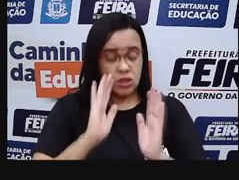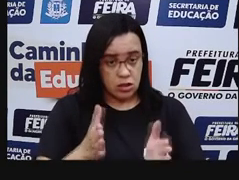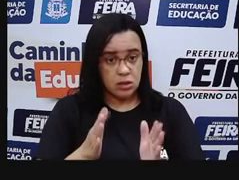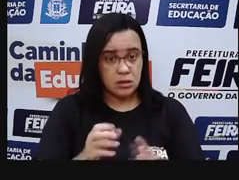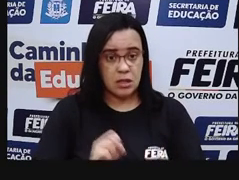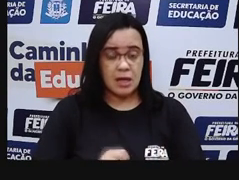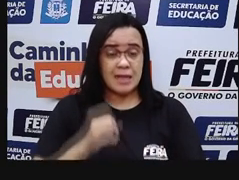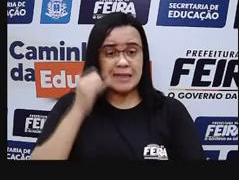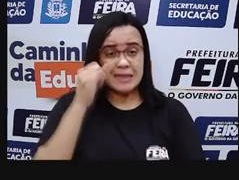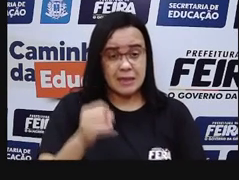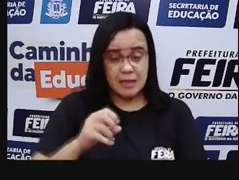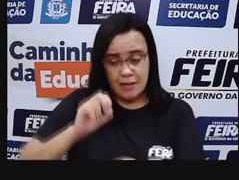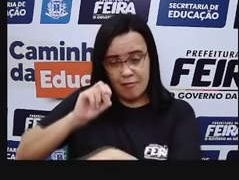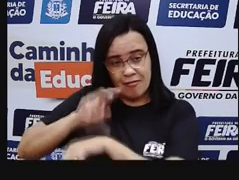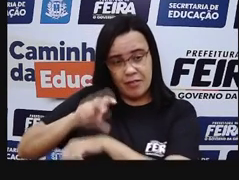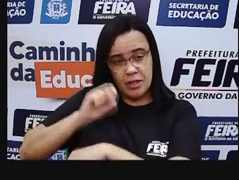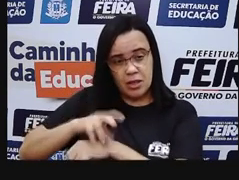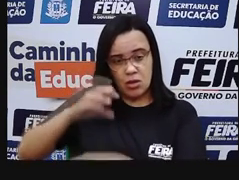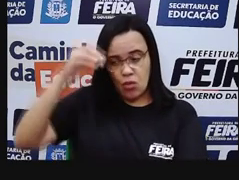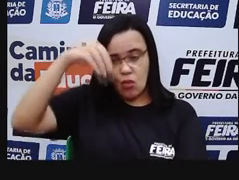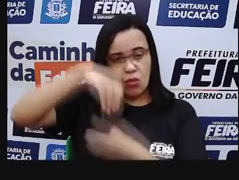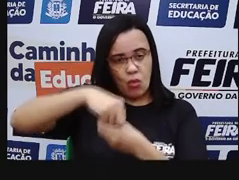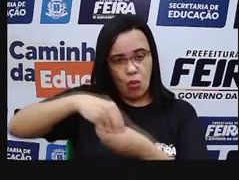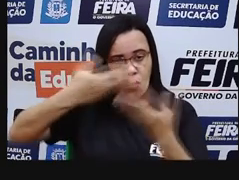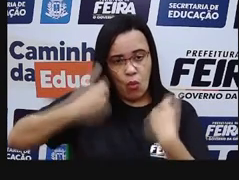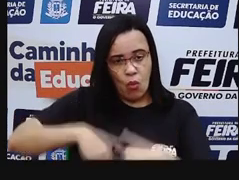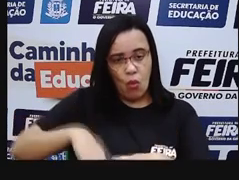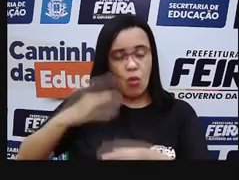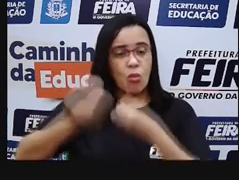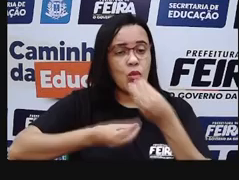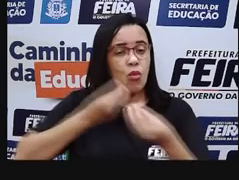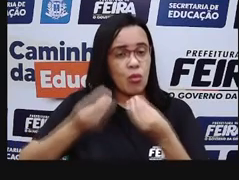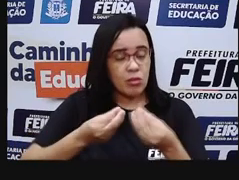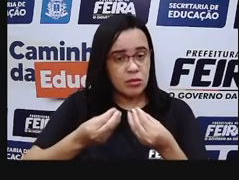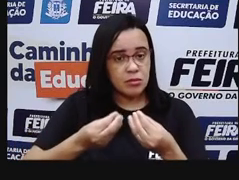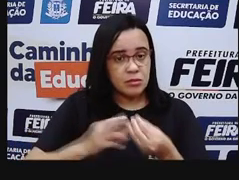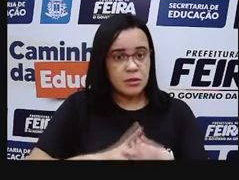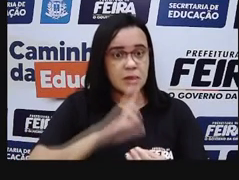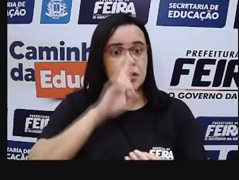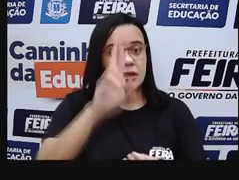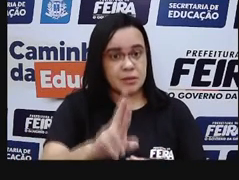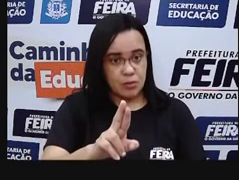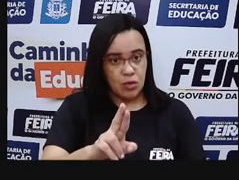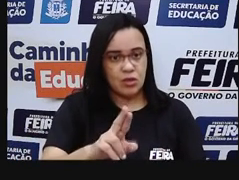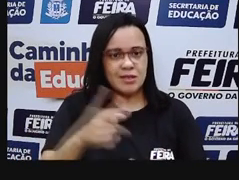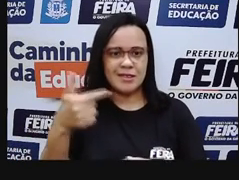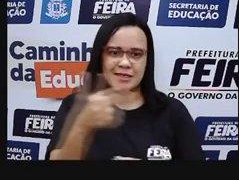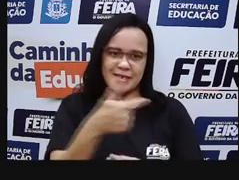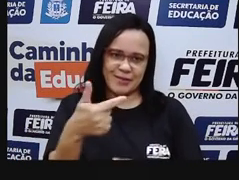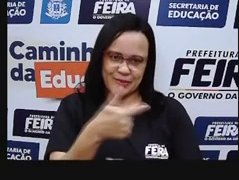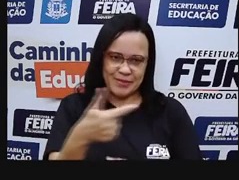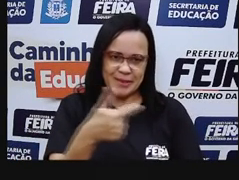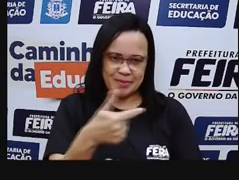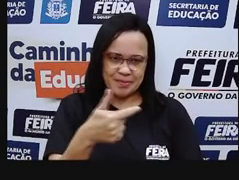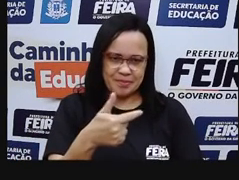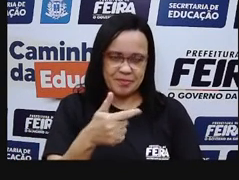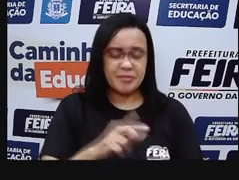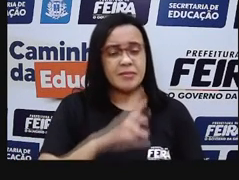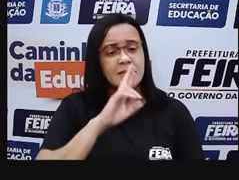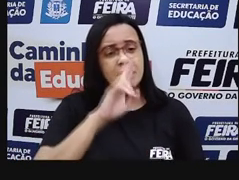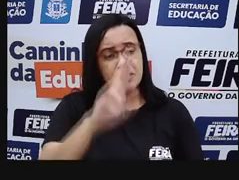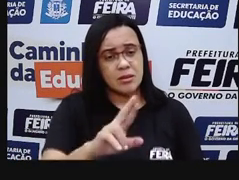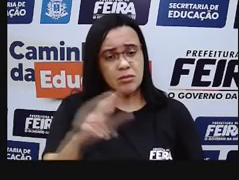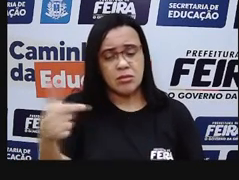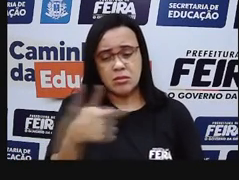esse vírus entrar no meu corpo que que vai acontecer eu vou ter uma resposta secundária o que que eu vou ter uma resposta